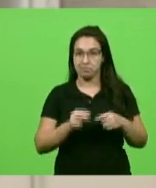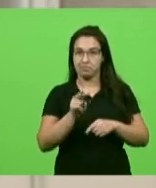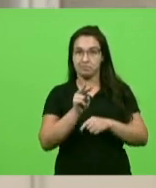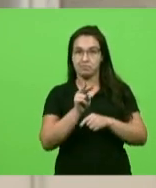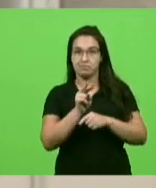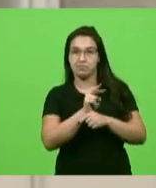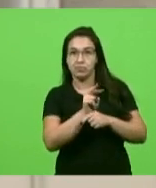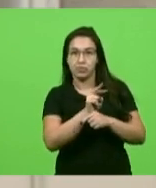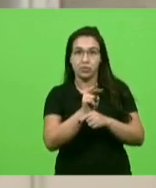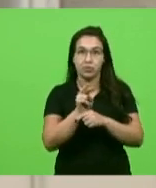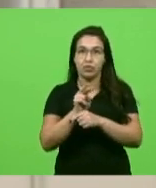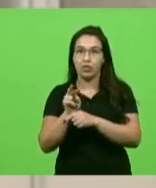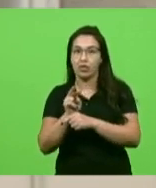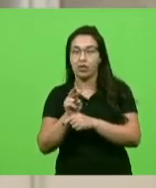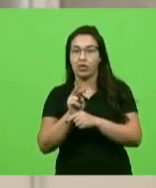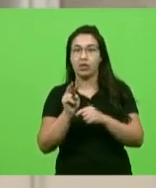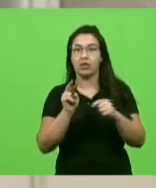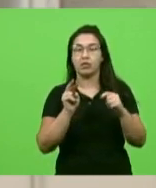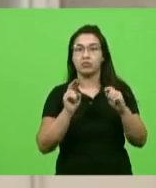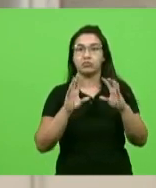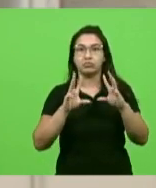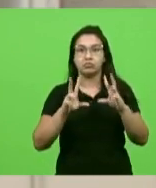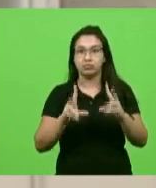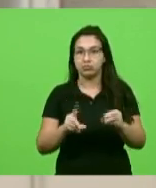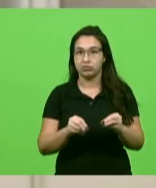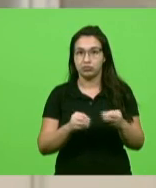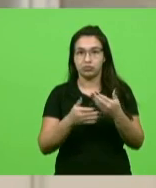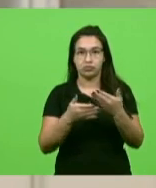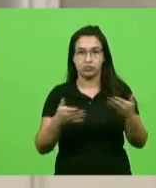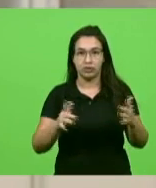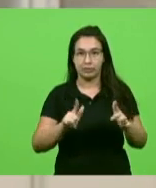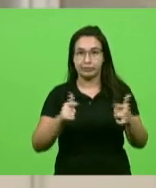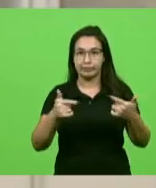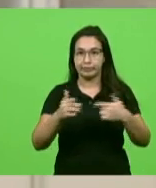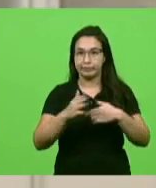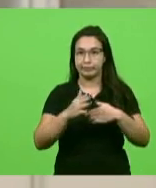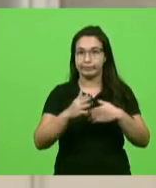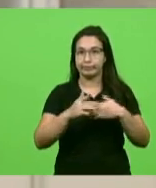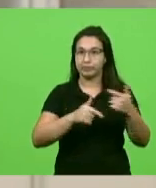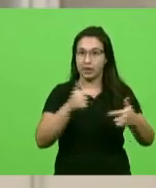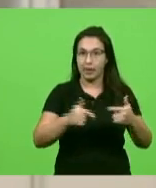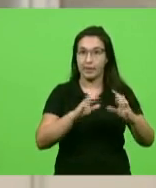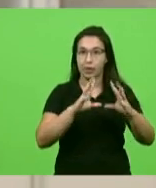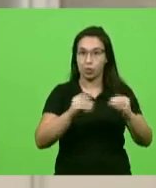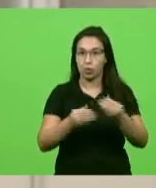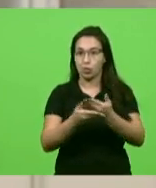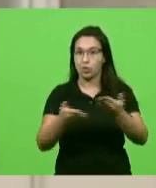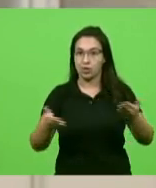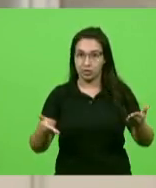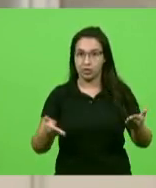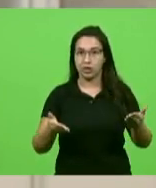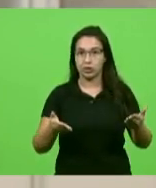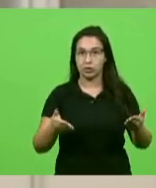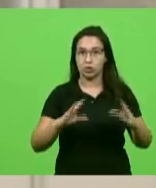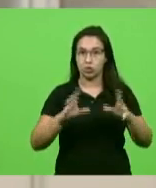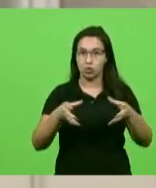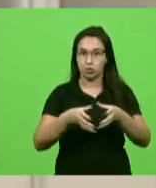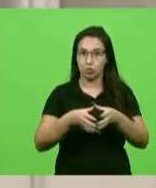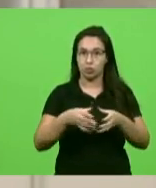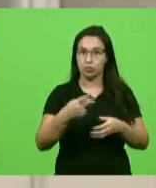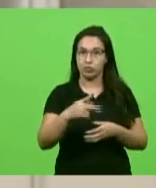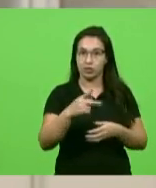fiscalizar e verificar todos os atos dos subordinados com isso estou